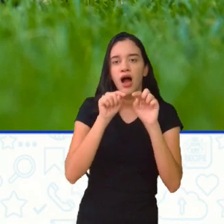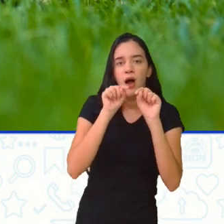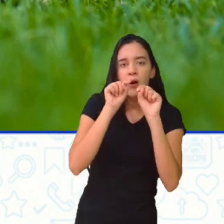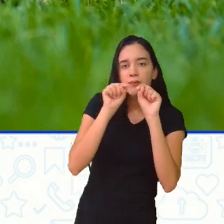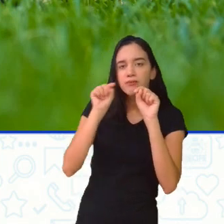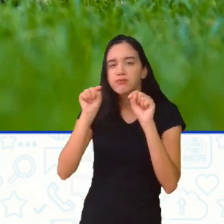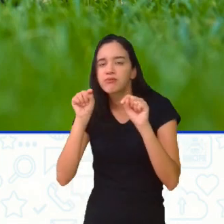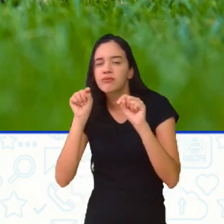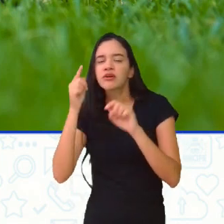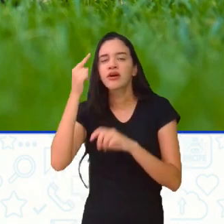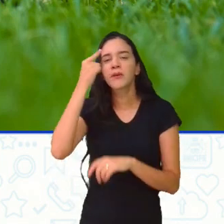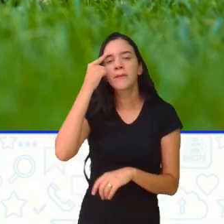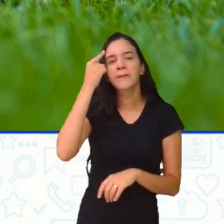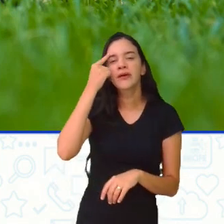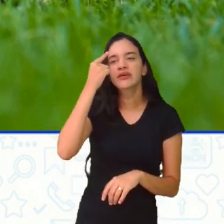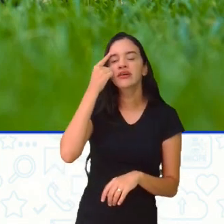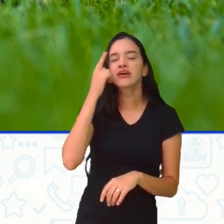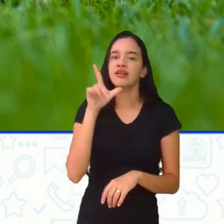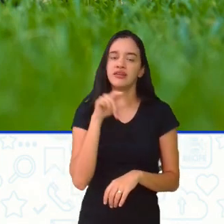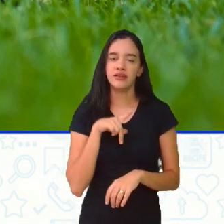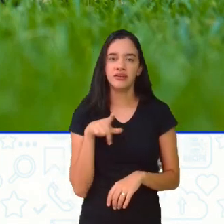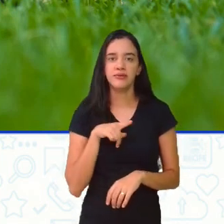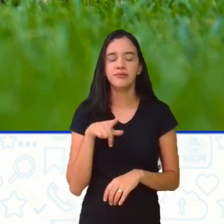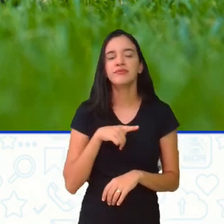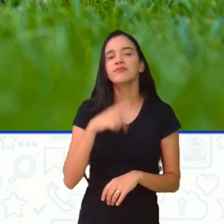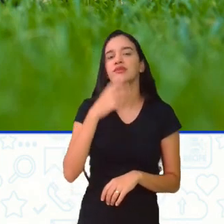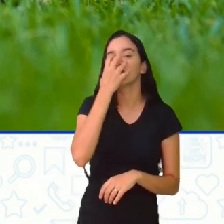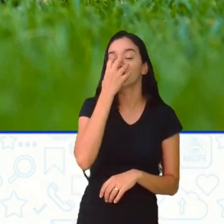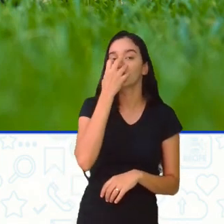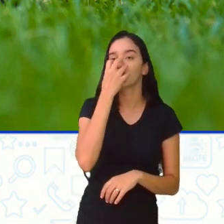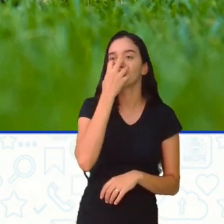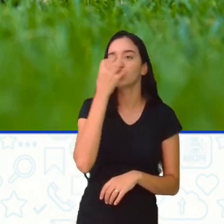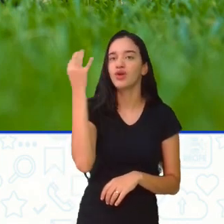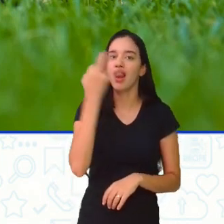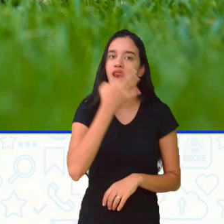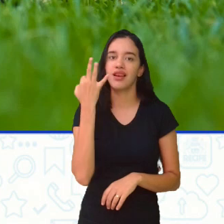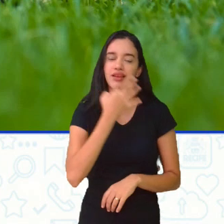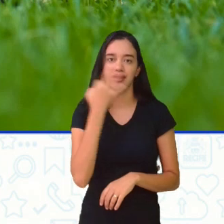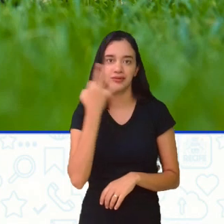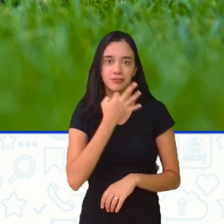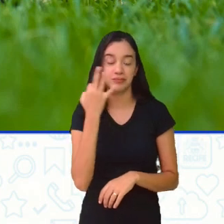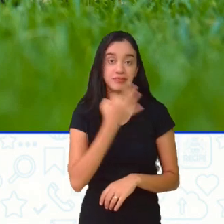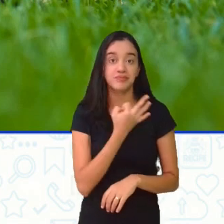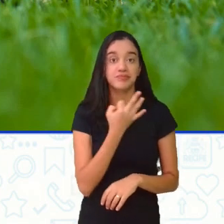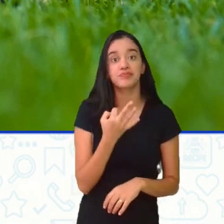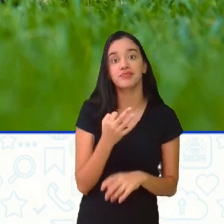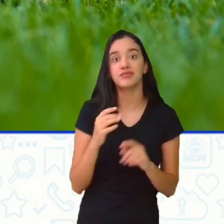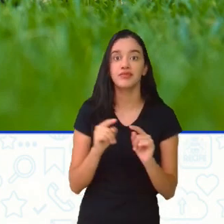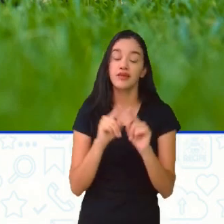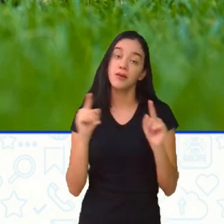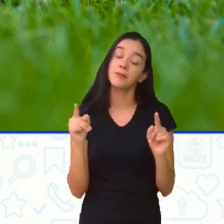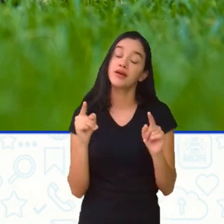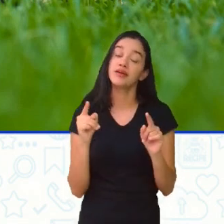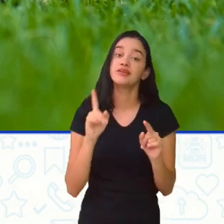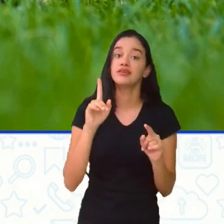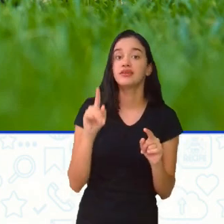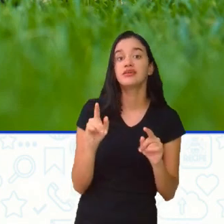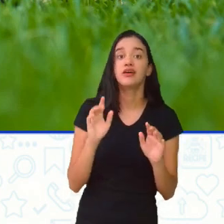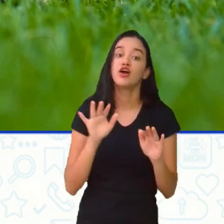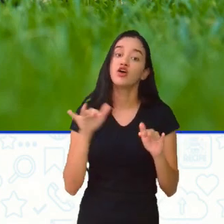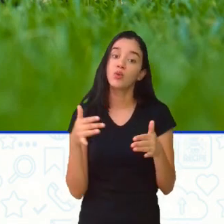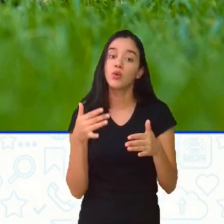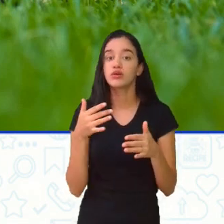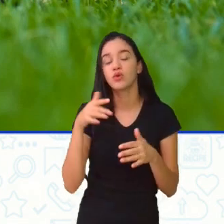de pensamento. Aí tem esse cãozinho lindo aí, não sei quem tem pet em casa, mas geralmente é assim, né? Quando